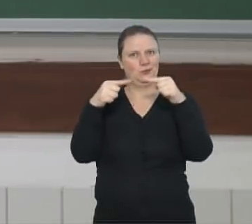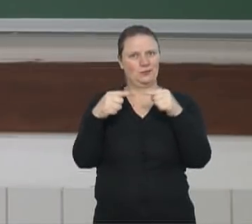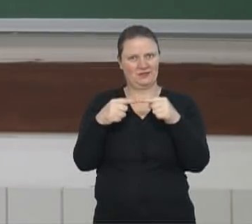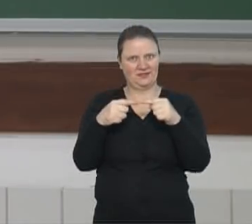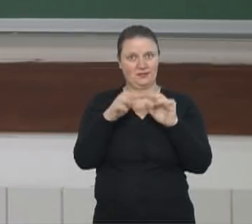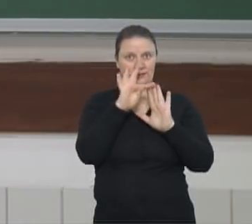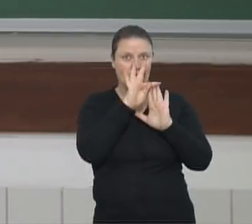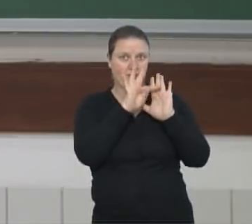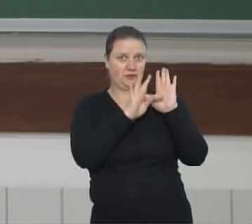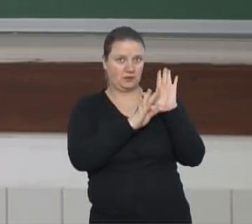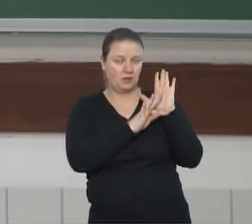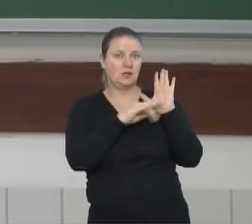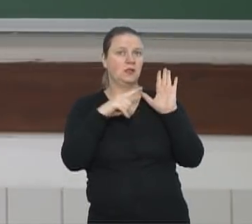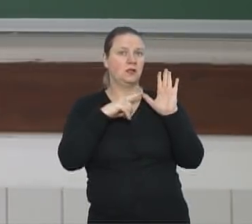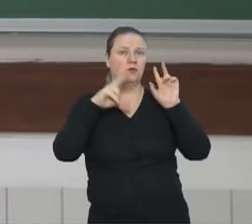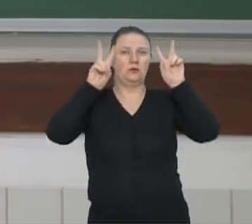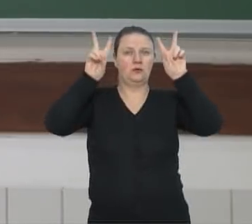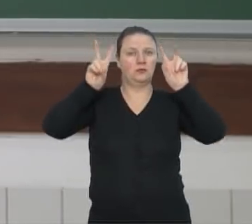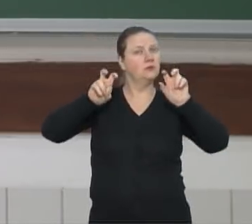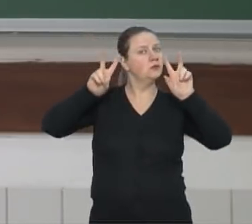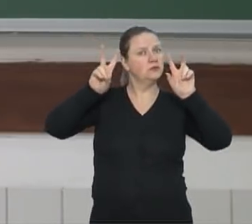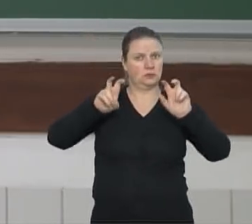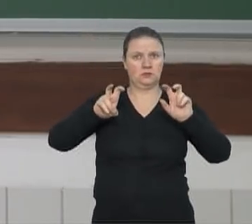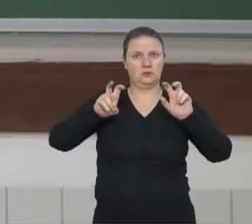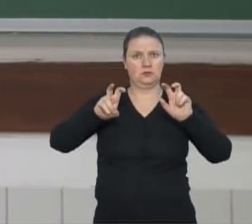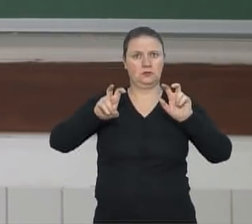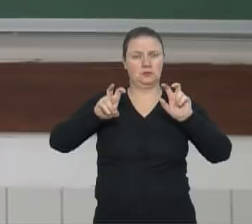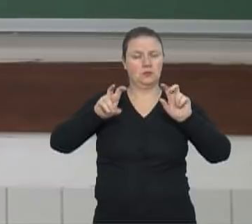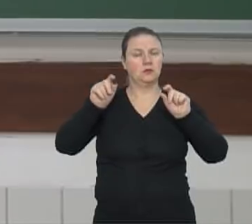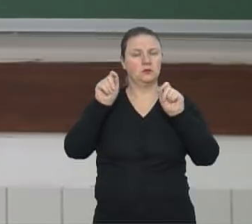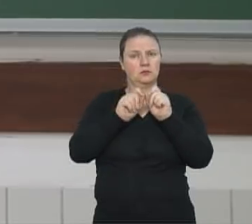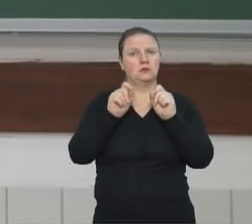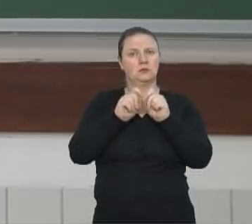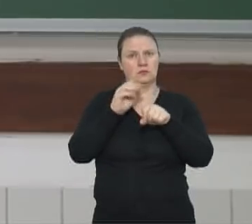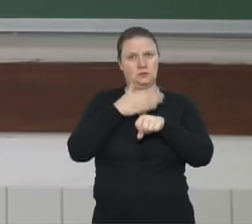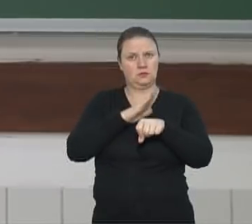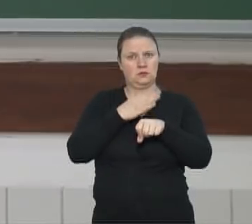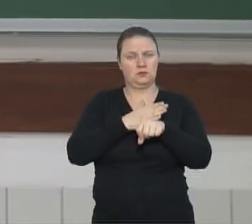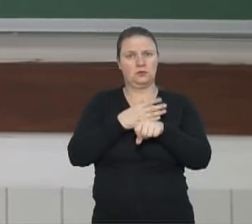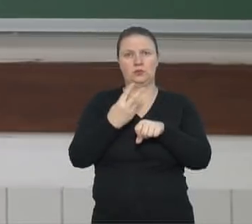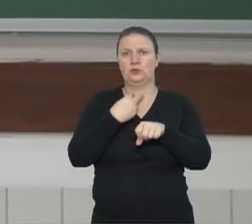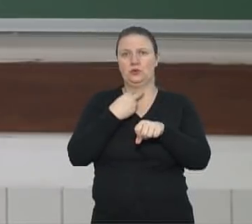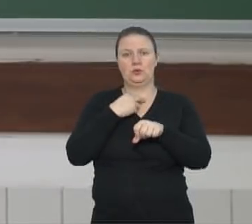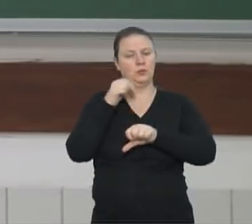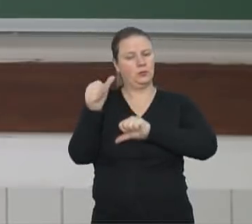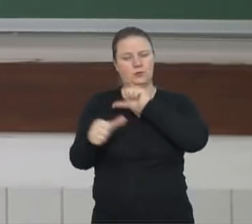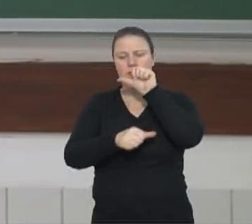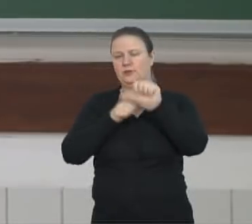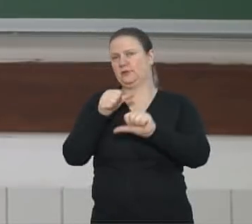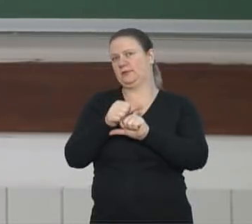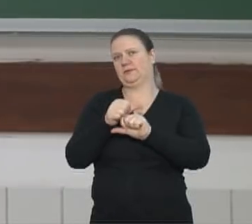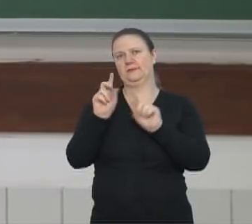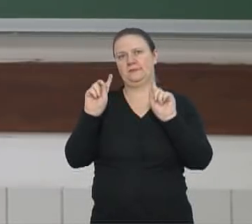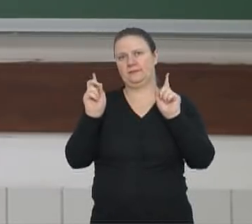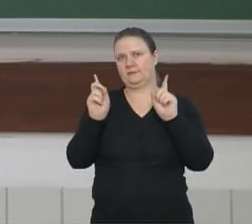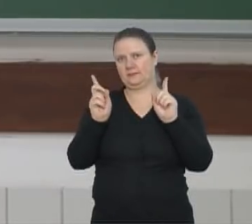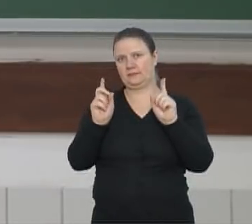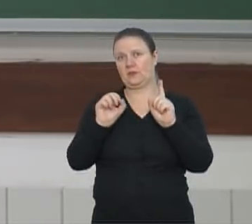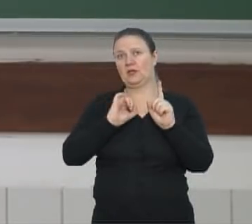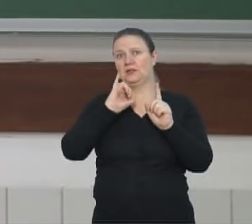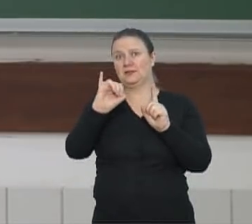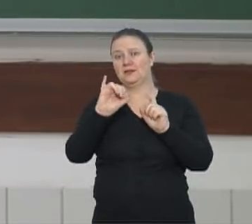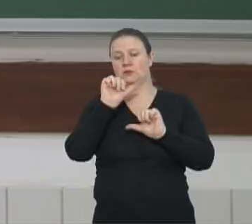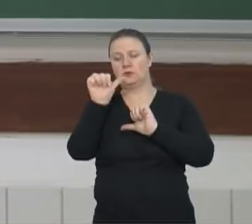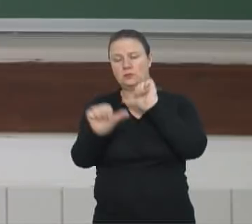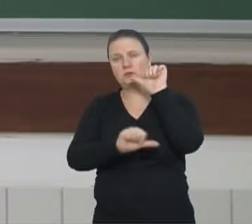texto tem uma temática, ele tem um jeito ali de ser feito. E você não pode mudar isso, tem uma característica. E se eu mudar, ele deixa